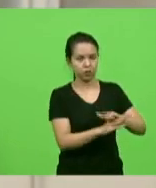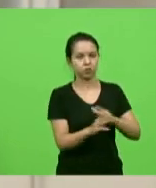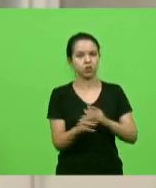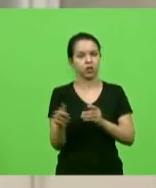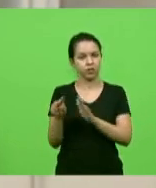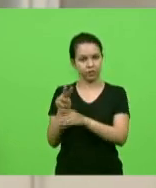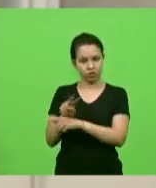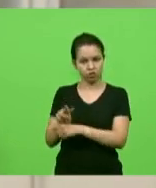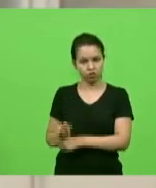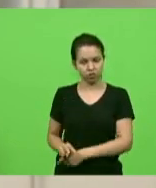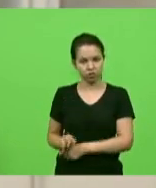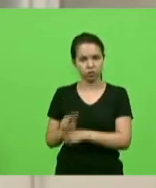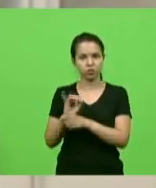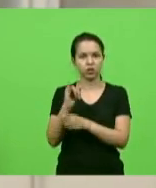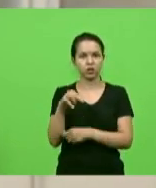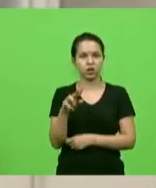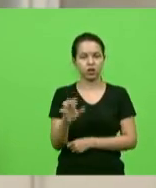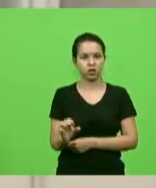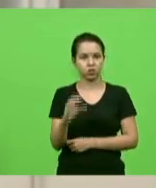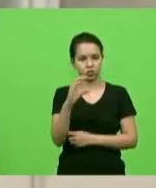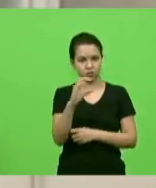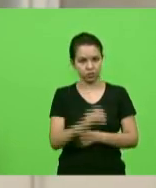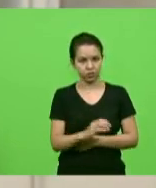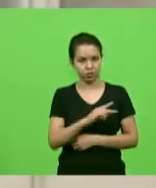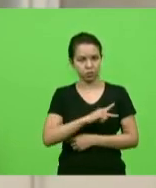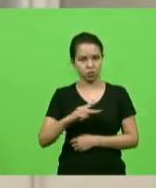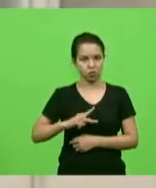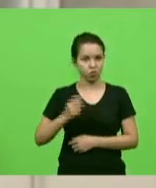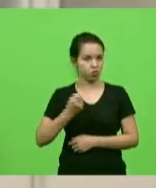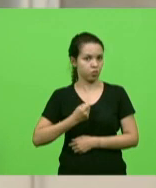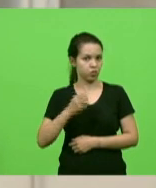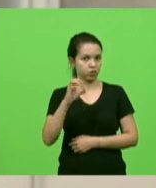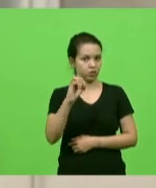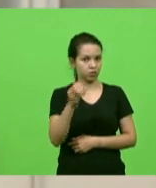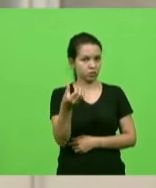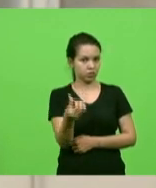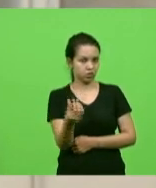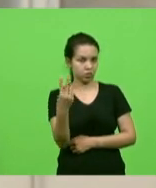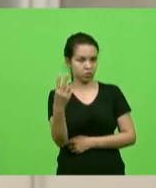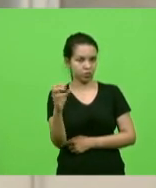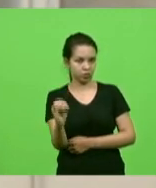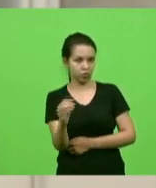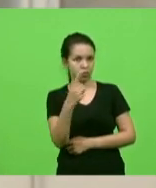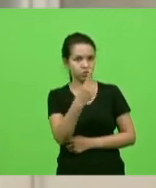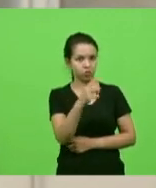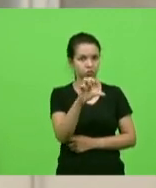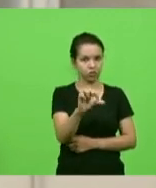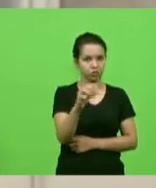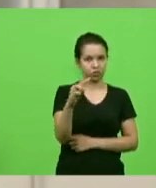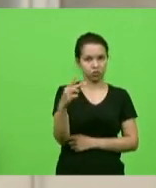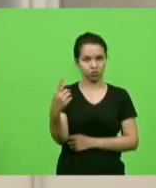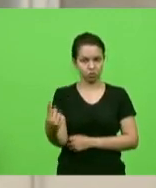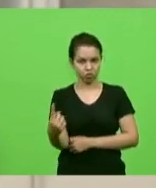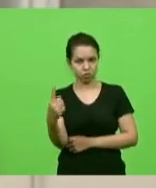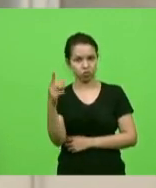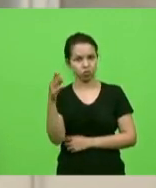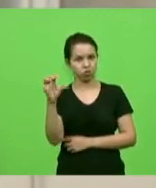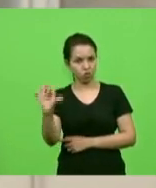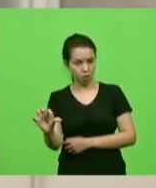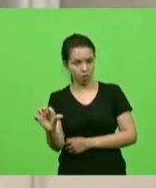investigação no inquérito civil público nº 06 2020 1929